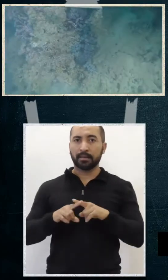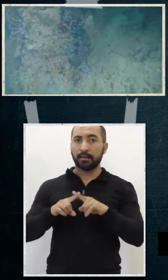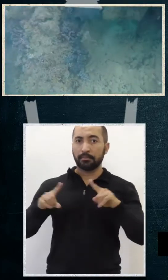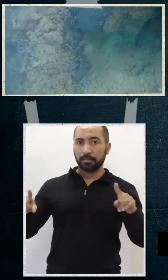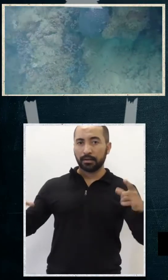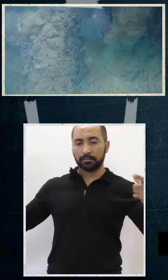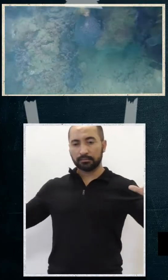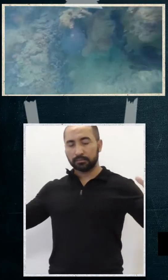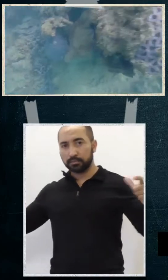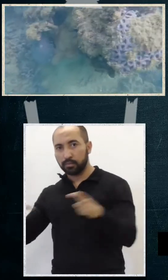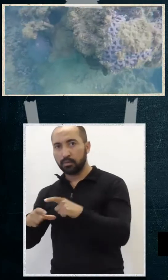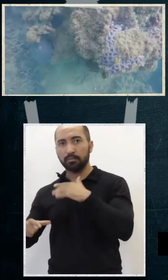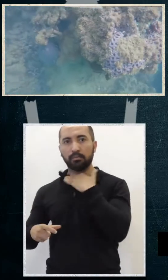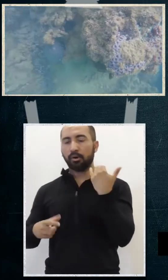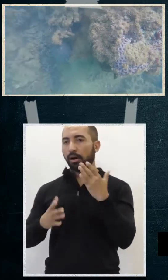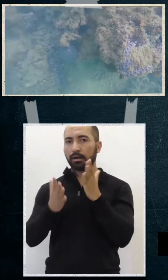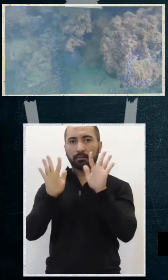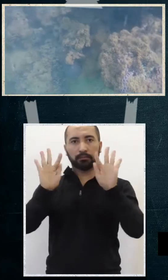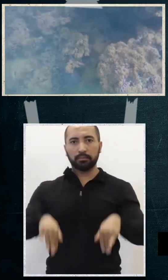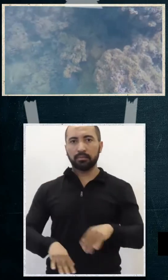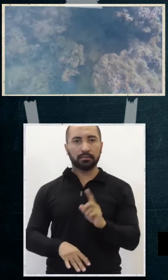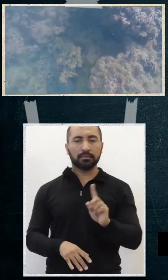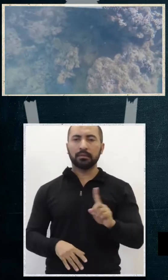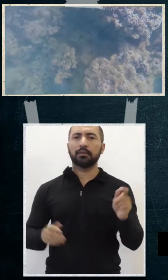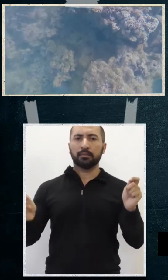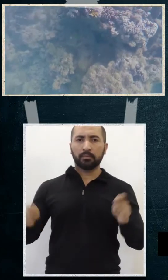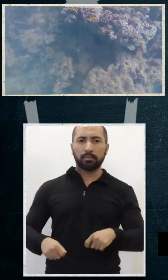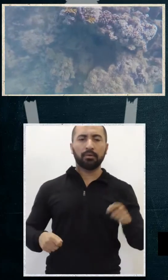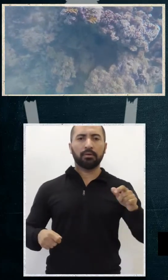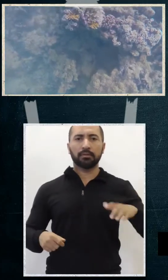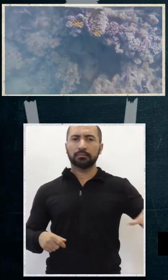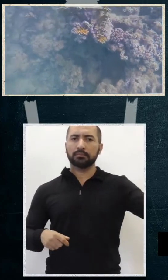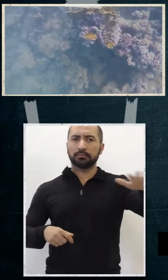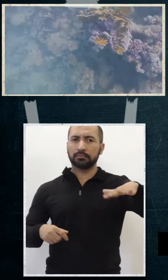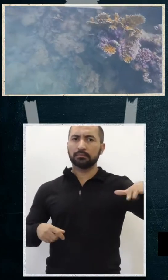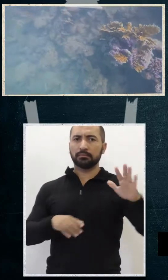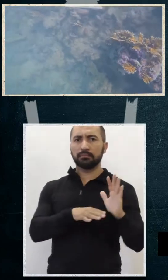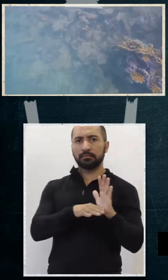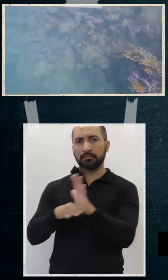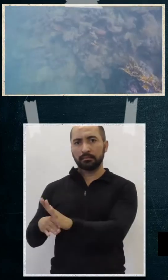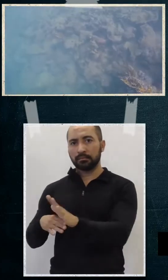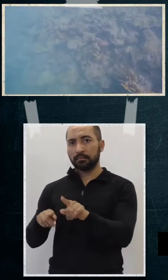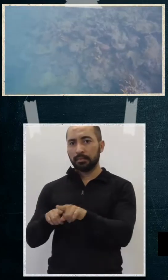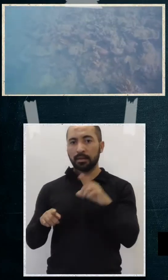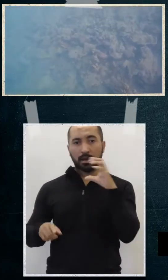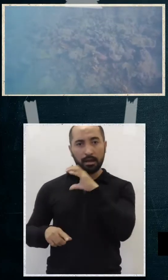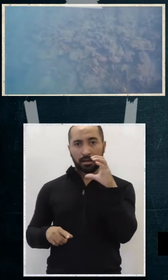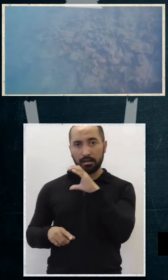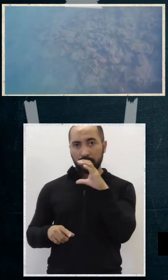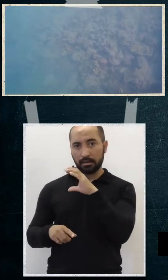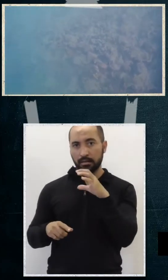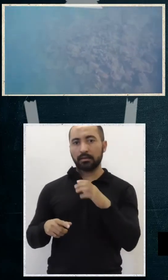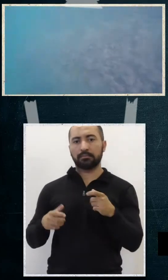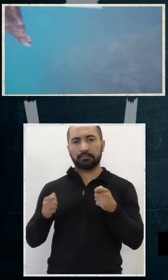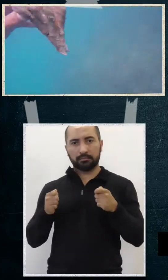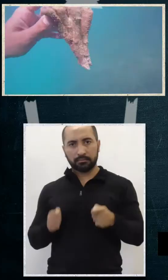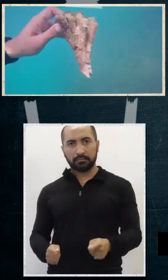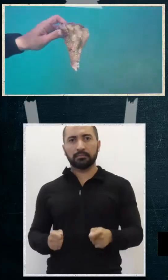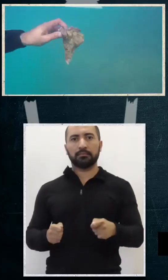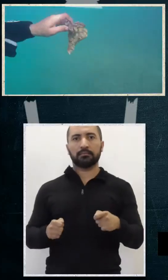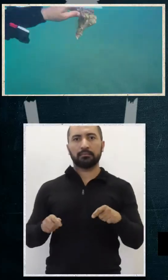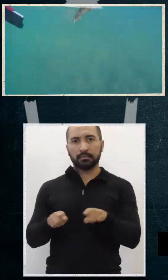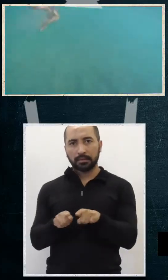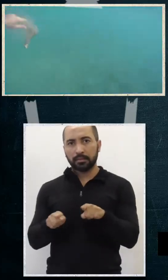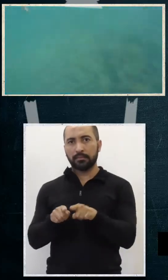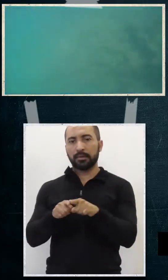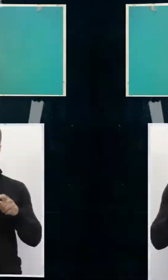ambientes recifais e até mobilizando a comunidade. Então, sendo assim, a gente tem pontuações a fazer para que essas populações sejam mantidas, e eu passo a palavra para o